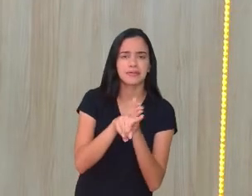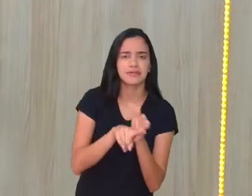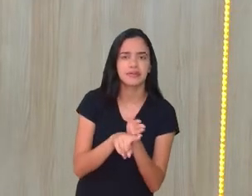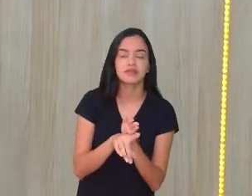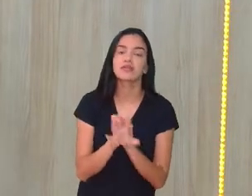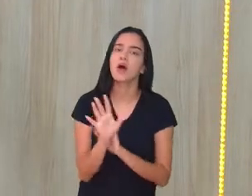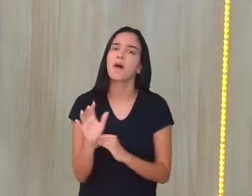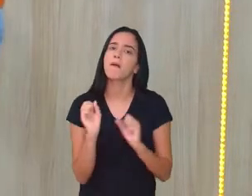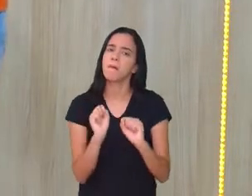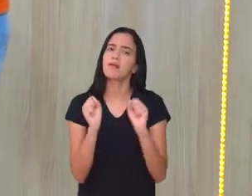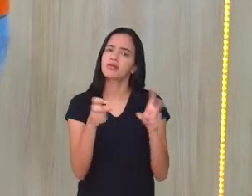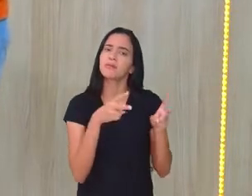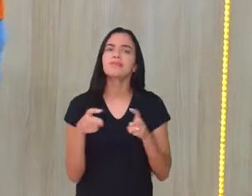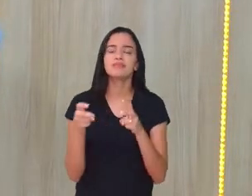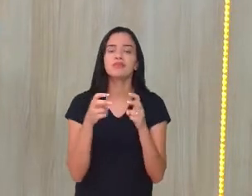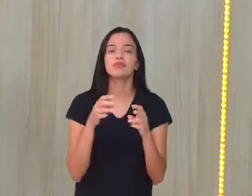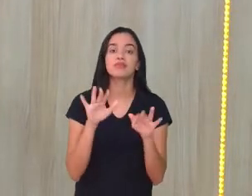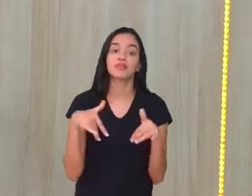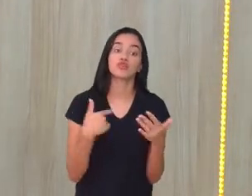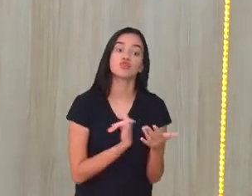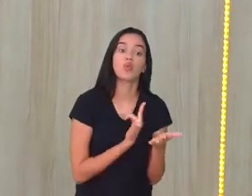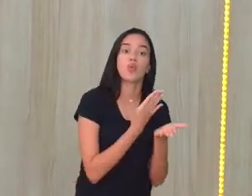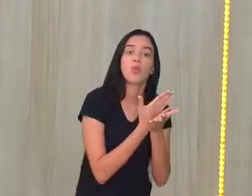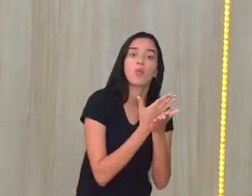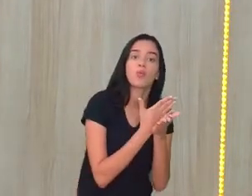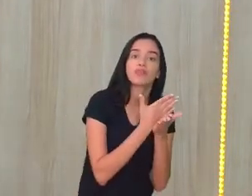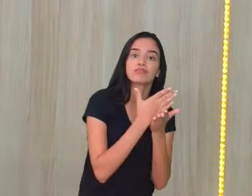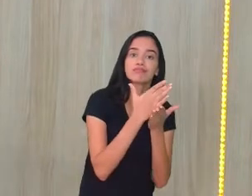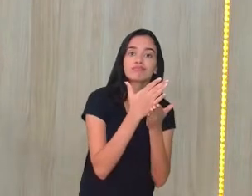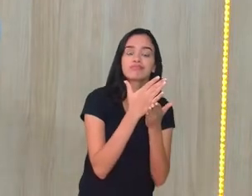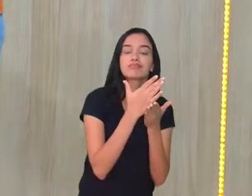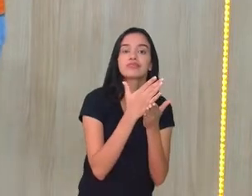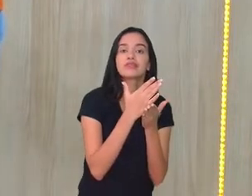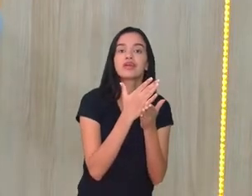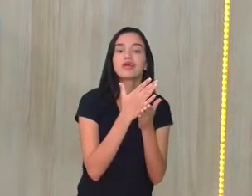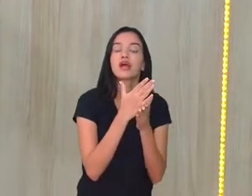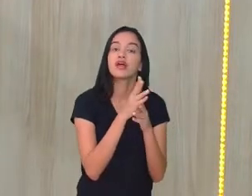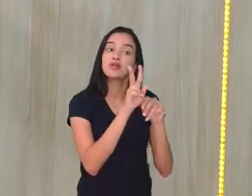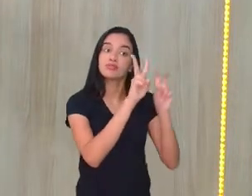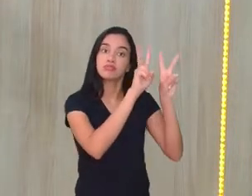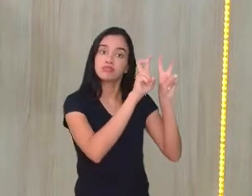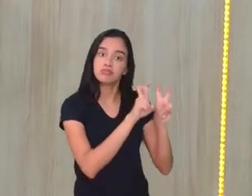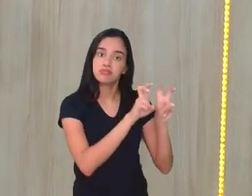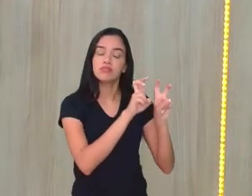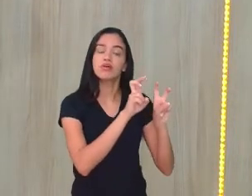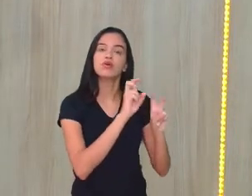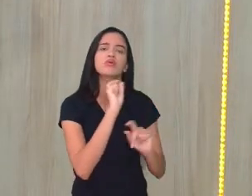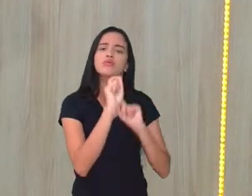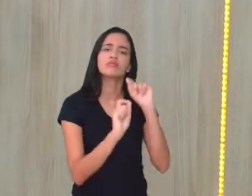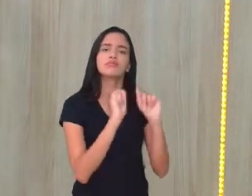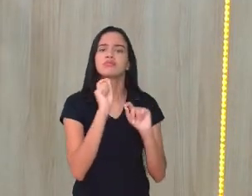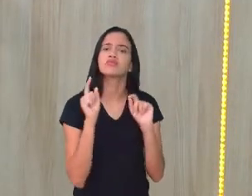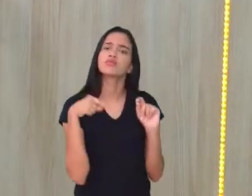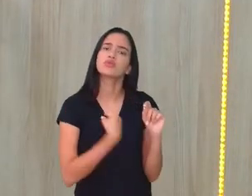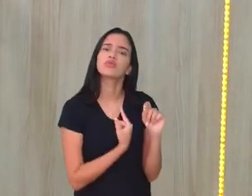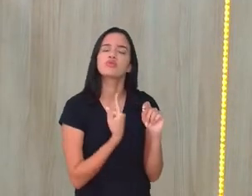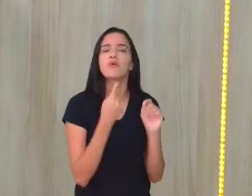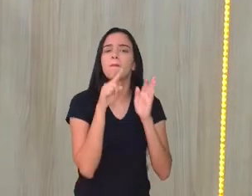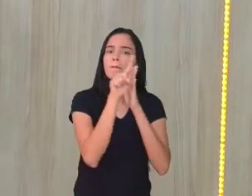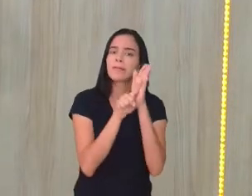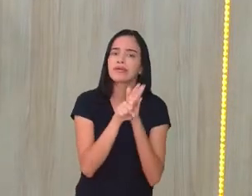pode notar que começamos apenas da definição do que vamos